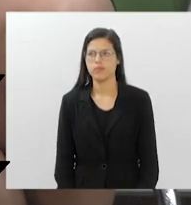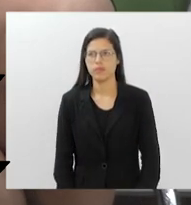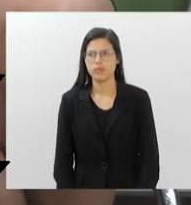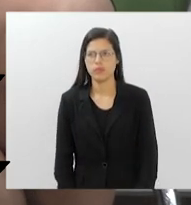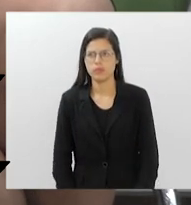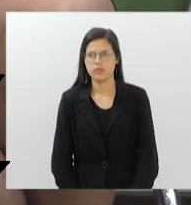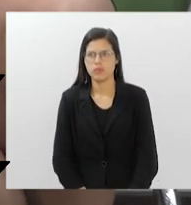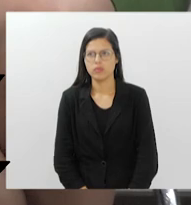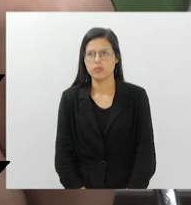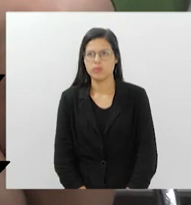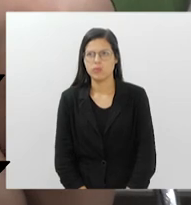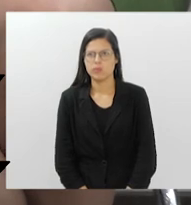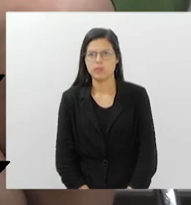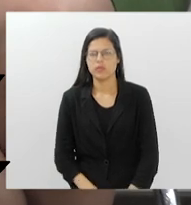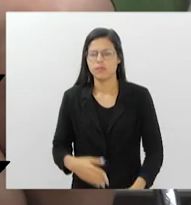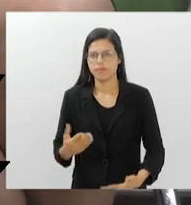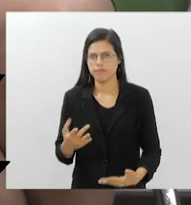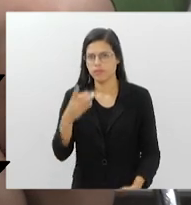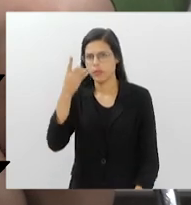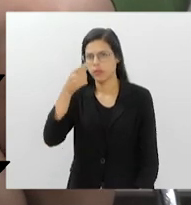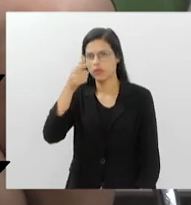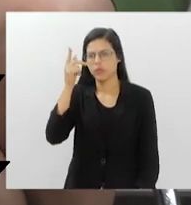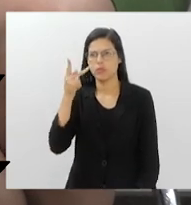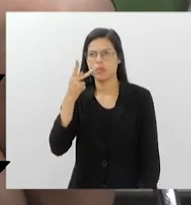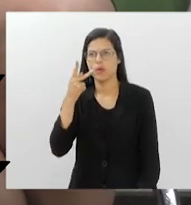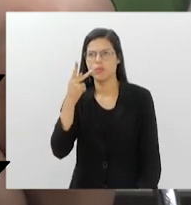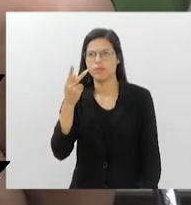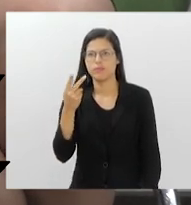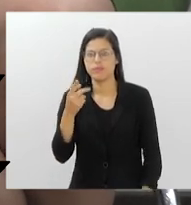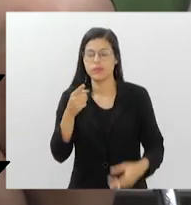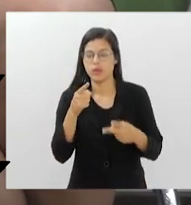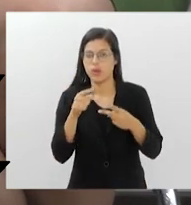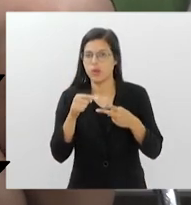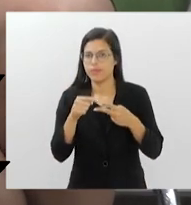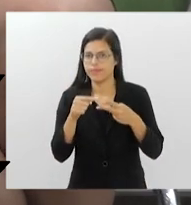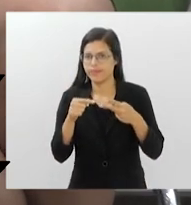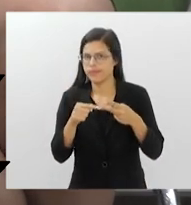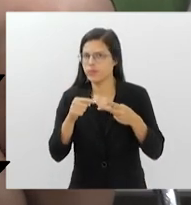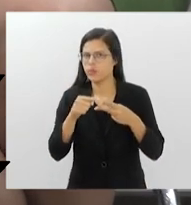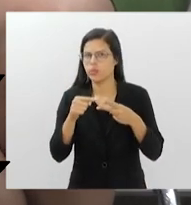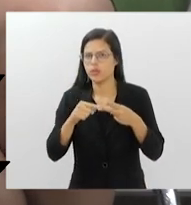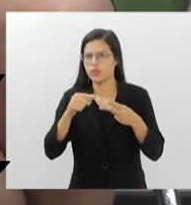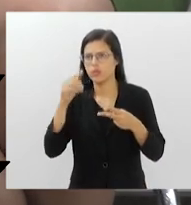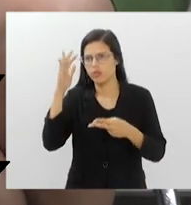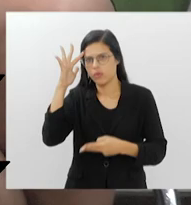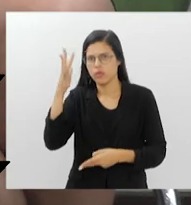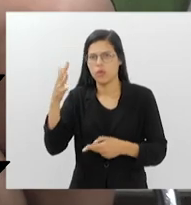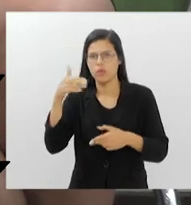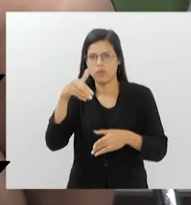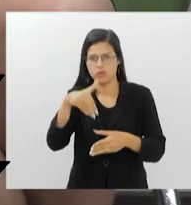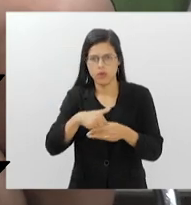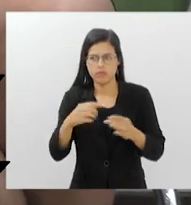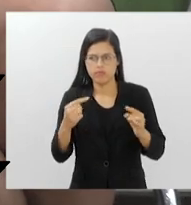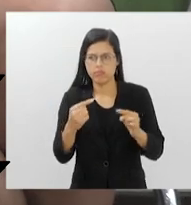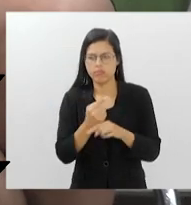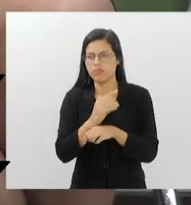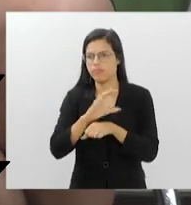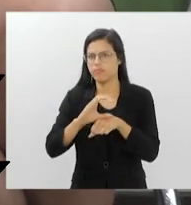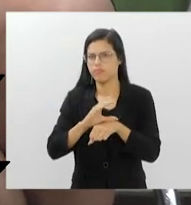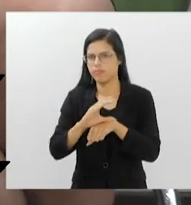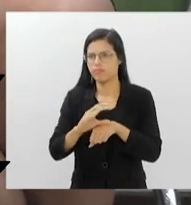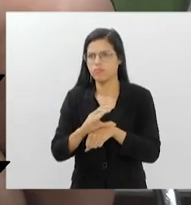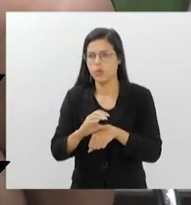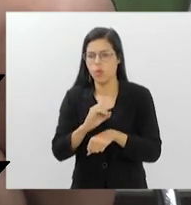aqui para duas hipóteses o voto pela inconstitucionalidade